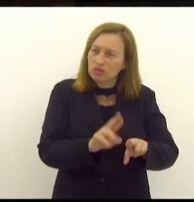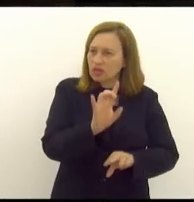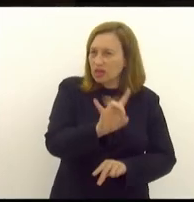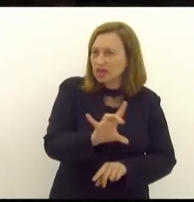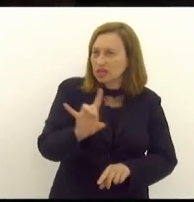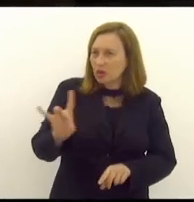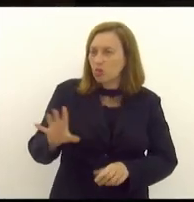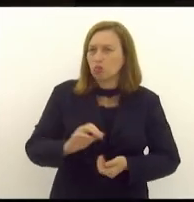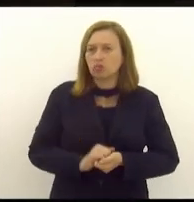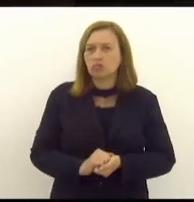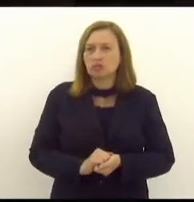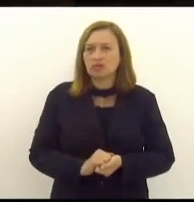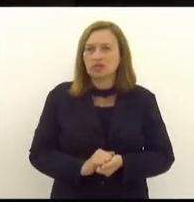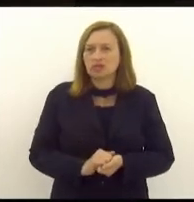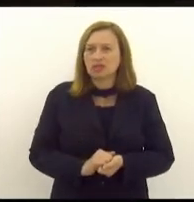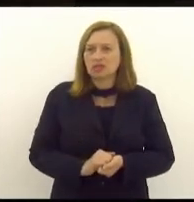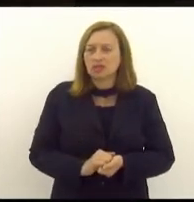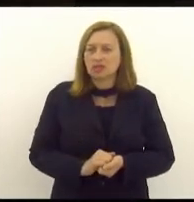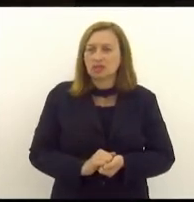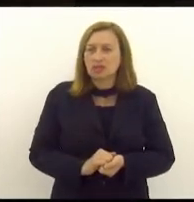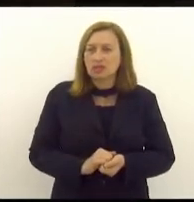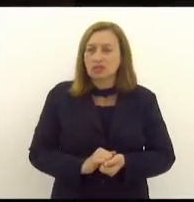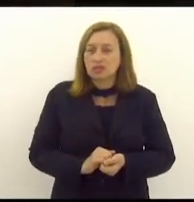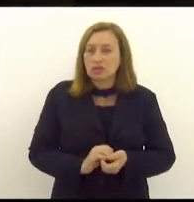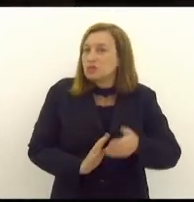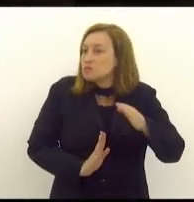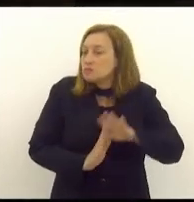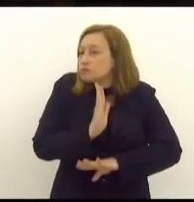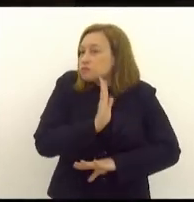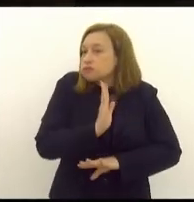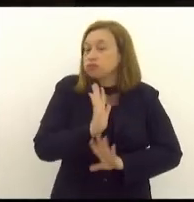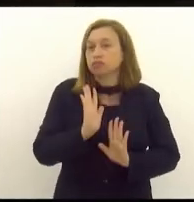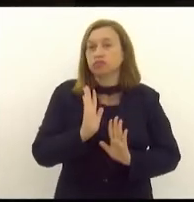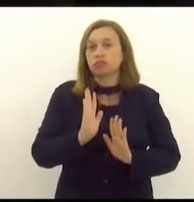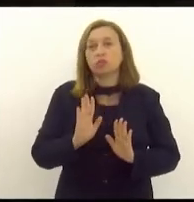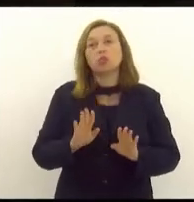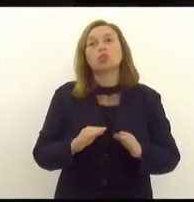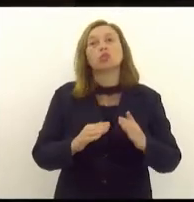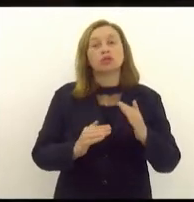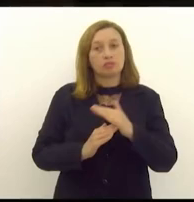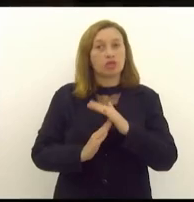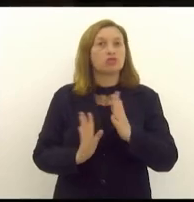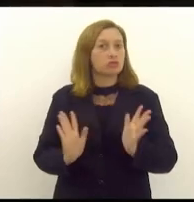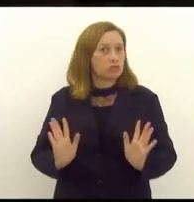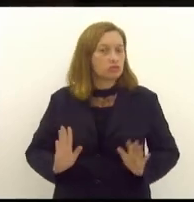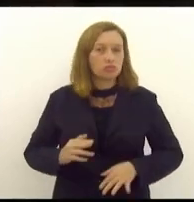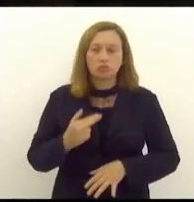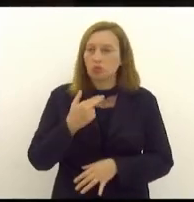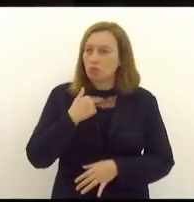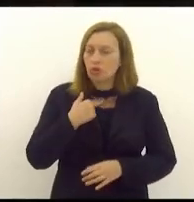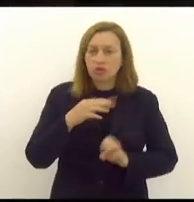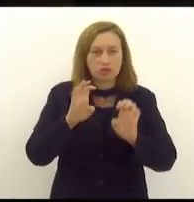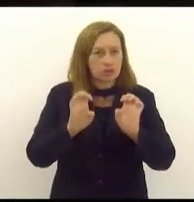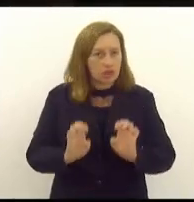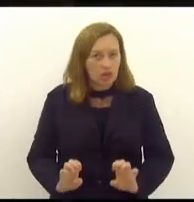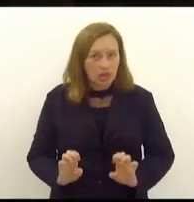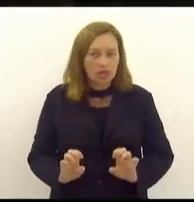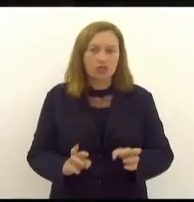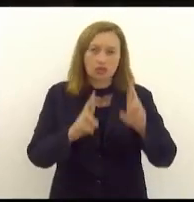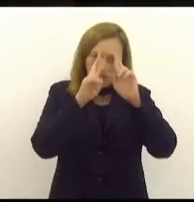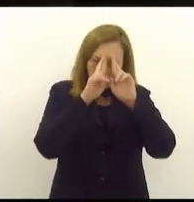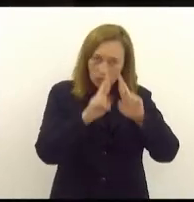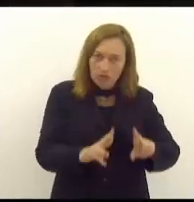e sairmos de determinados limites que eu considero que considero os limites éticos e